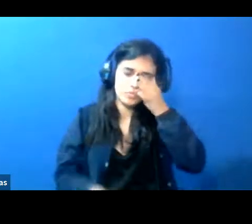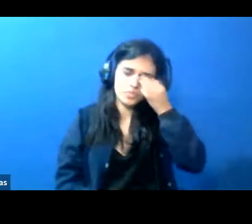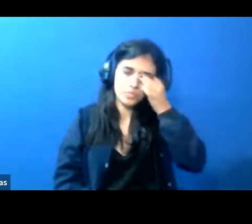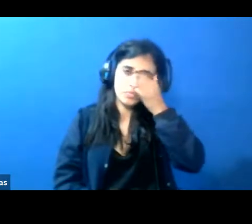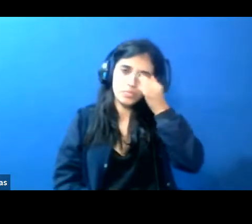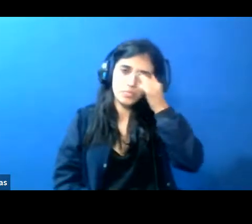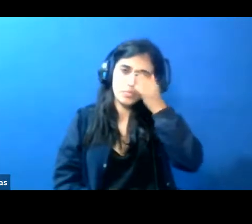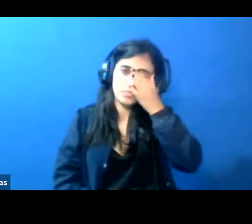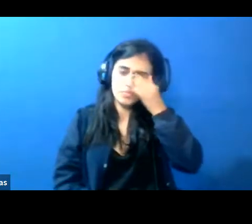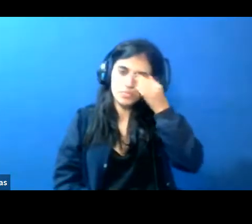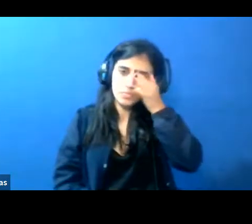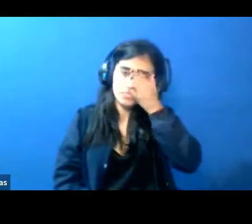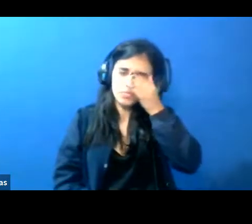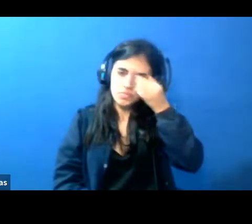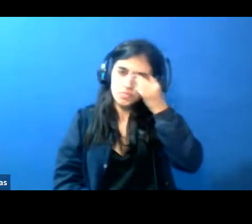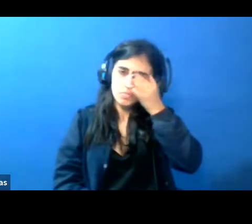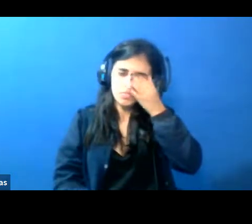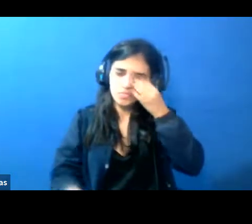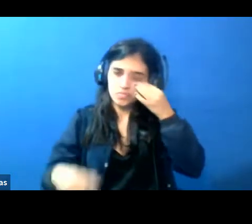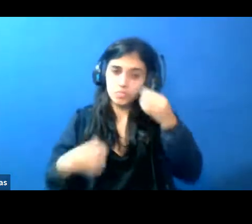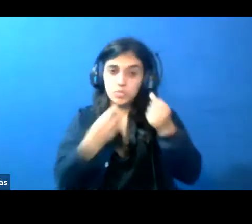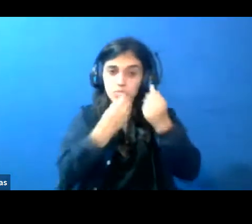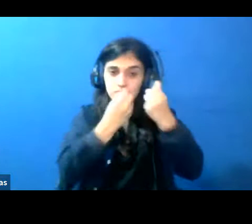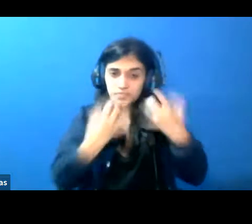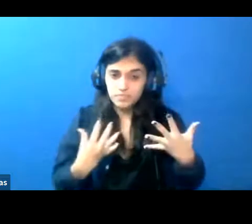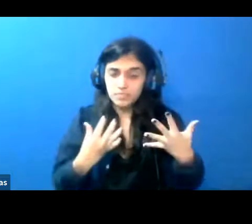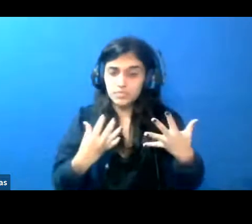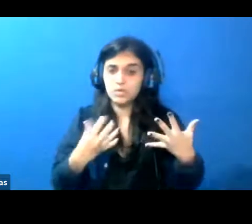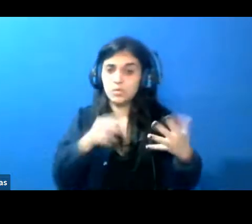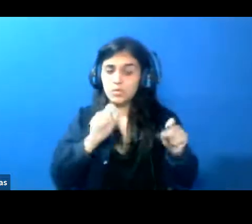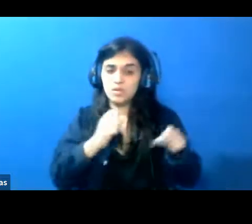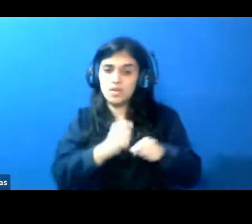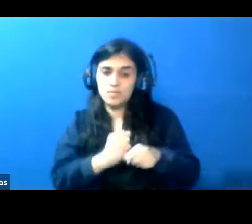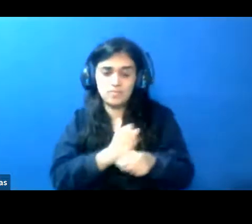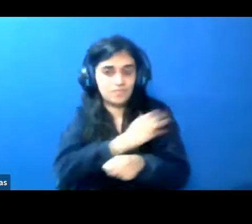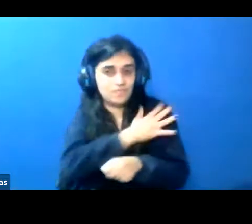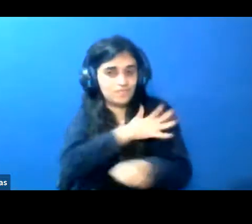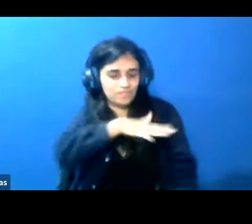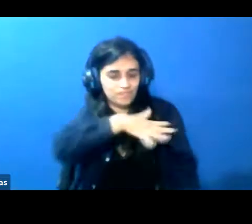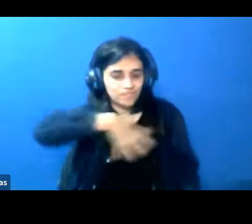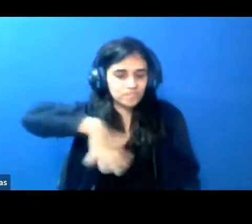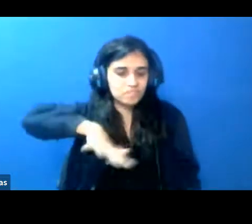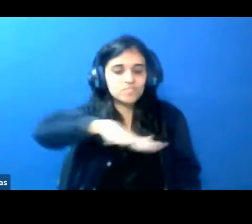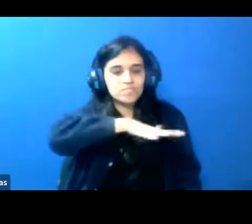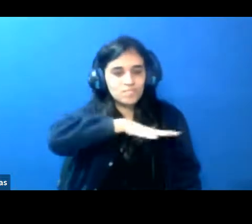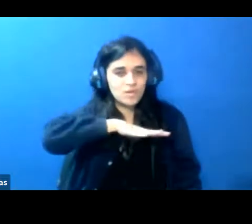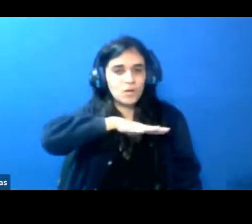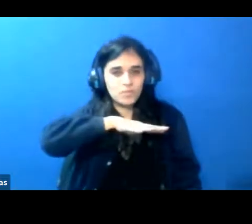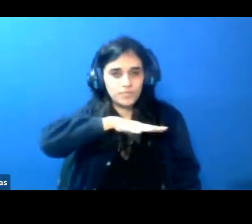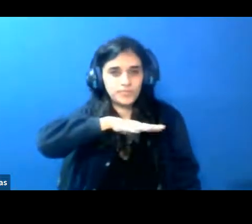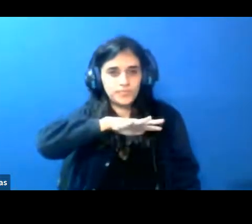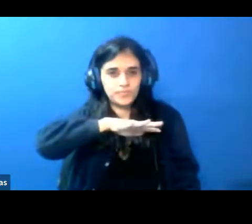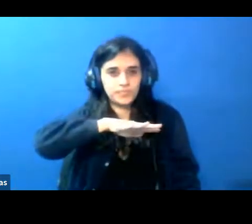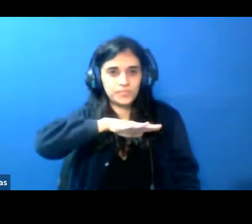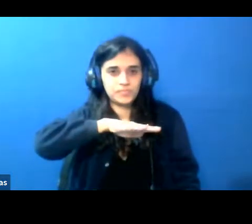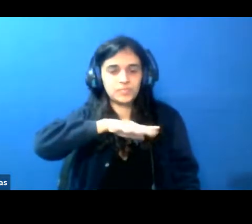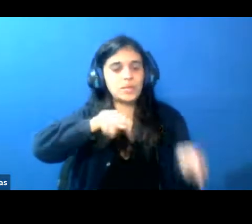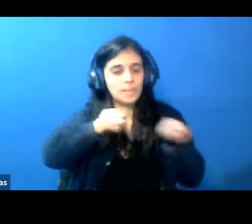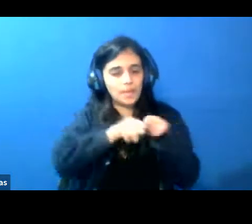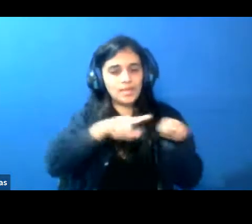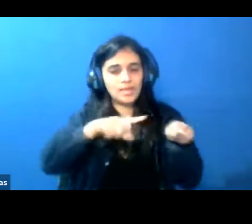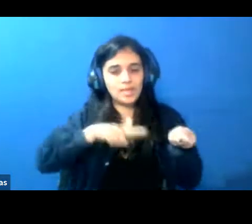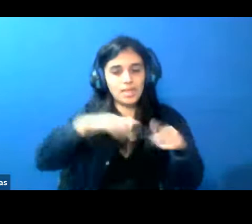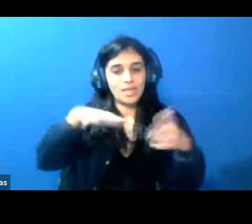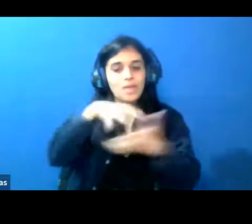me referindo à ditadura militar, ao contexto do pacote da Revolução Verde, que nada mais